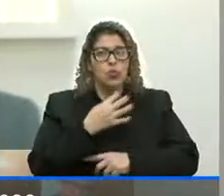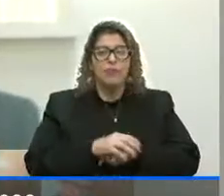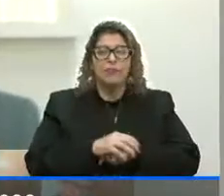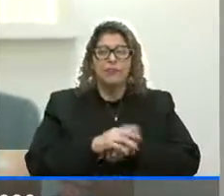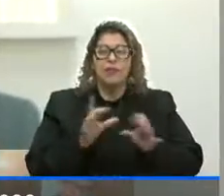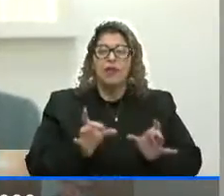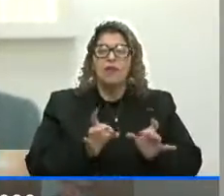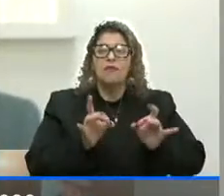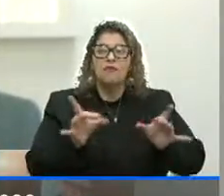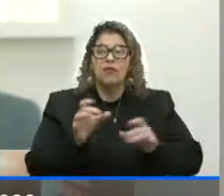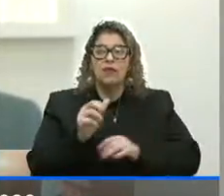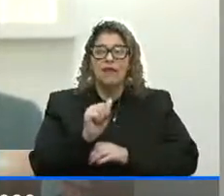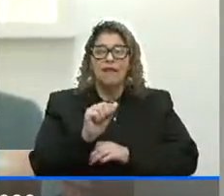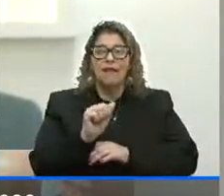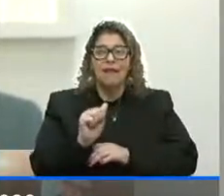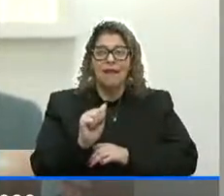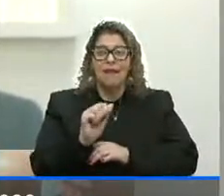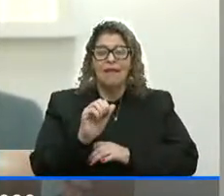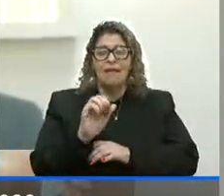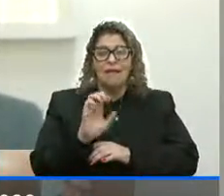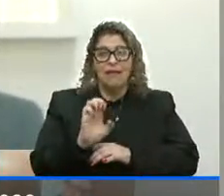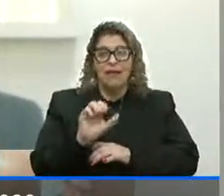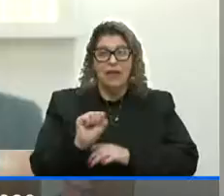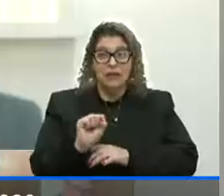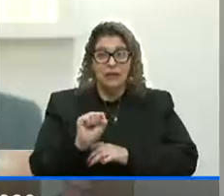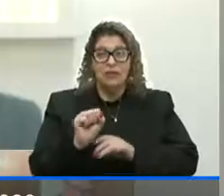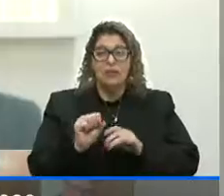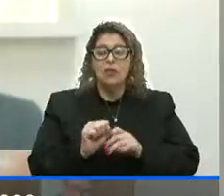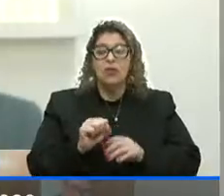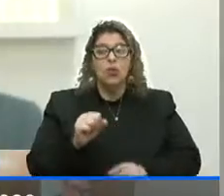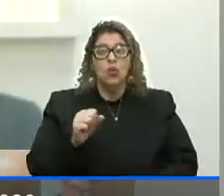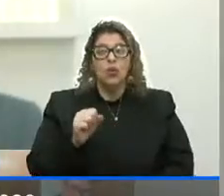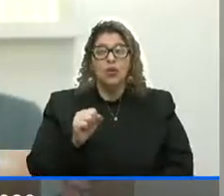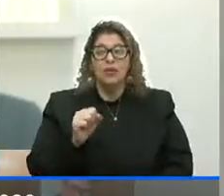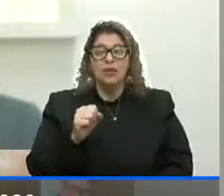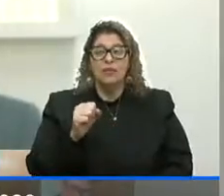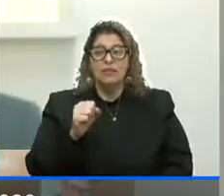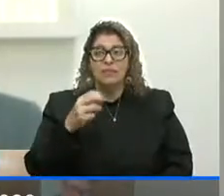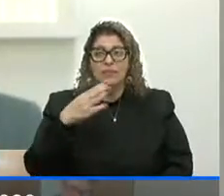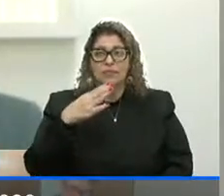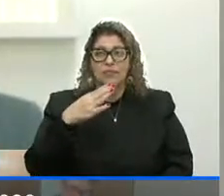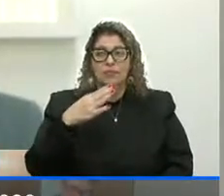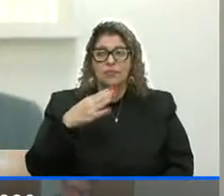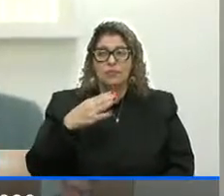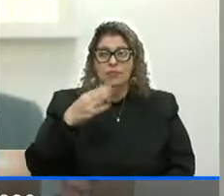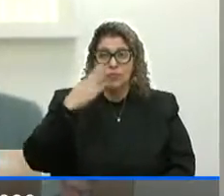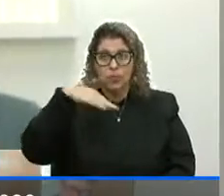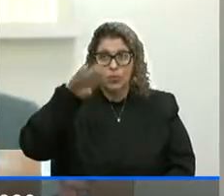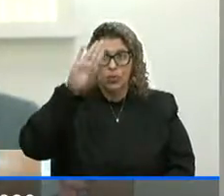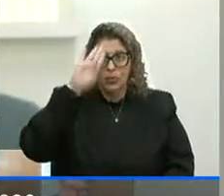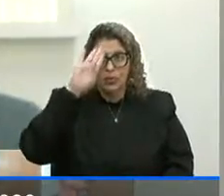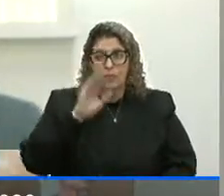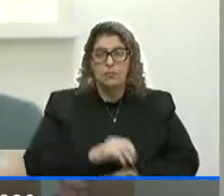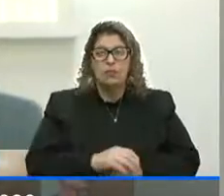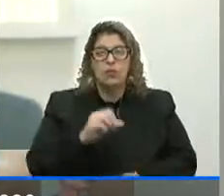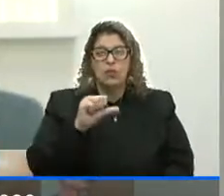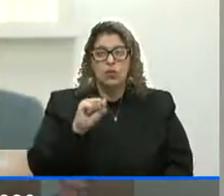usina termoelétrica da ES em Uruguaiana para a empresa argentina Saesa